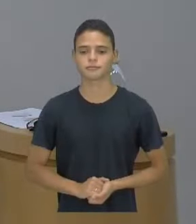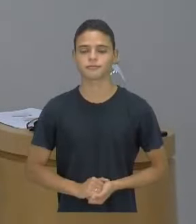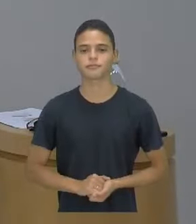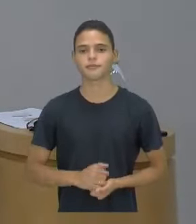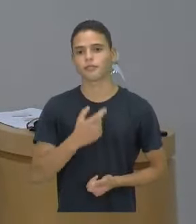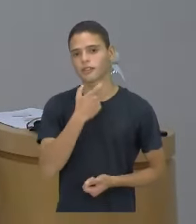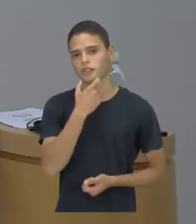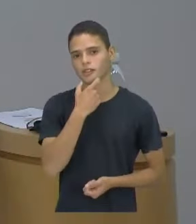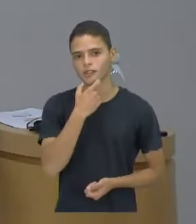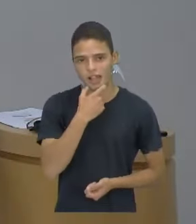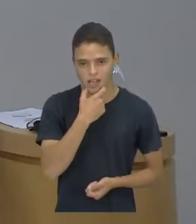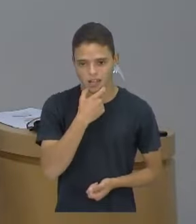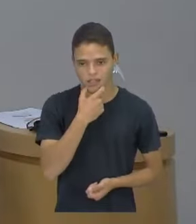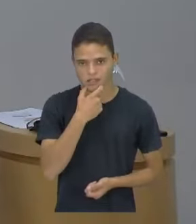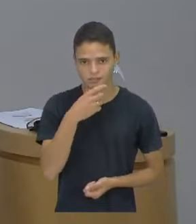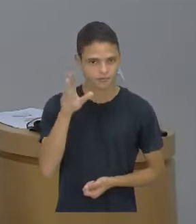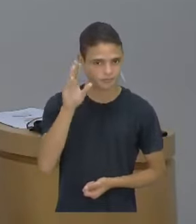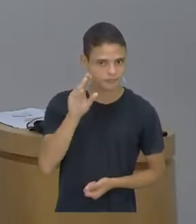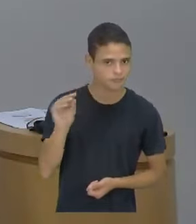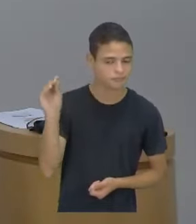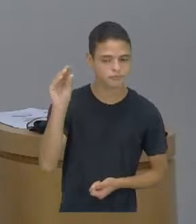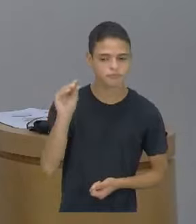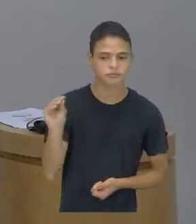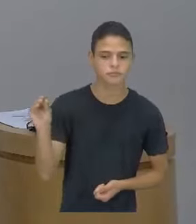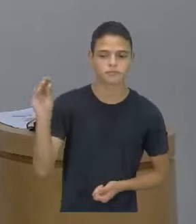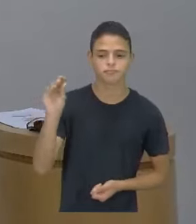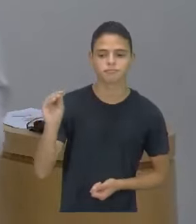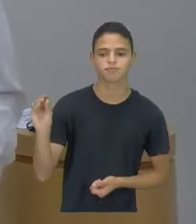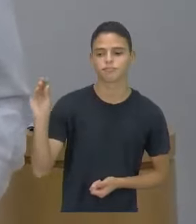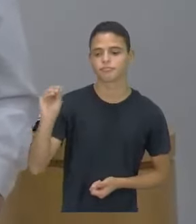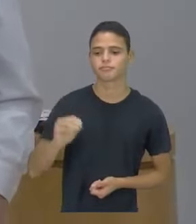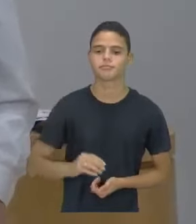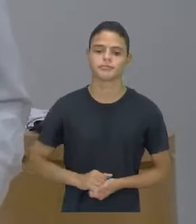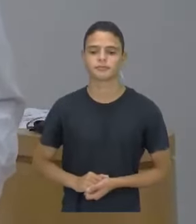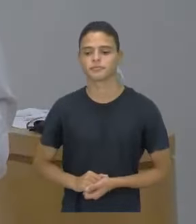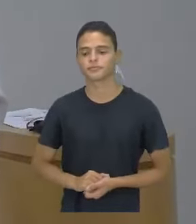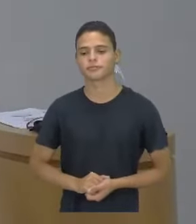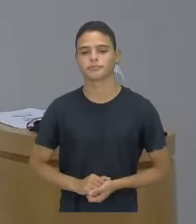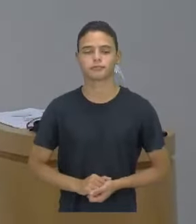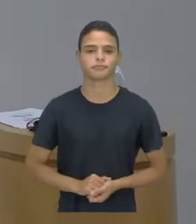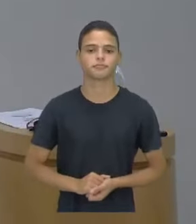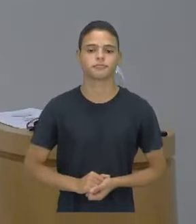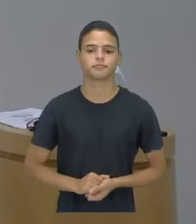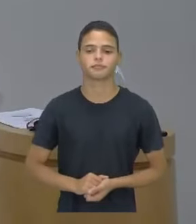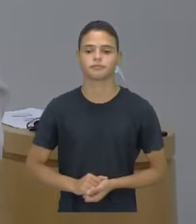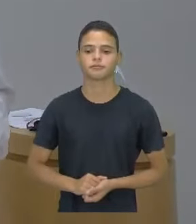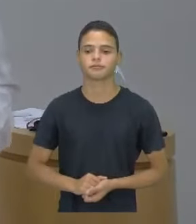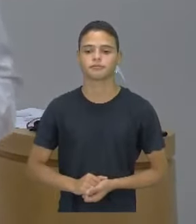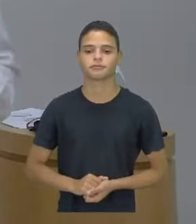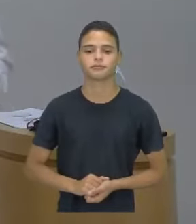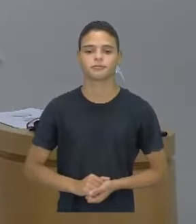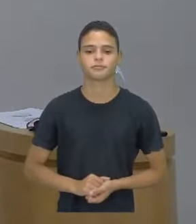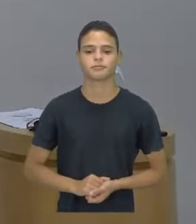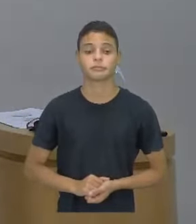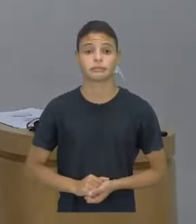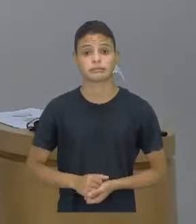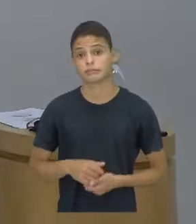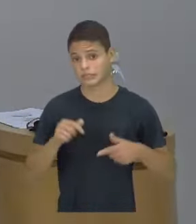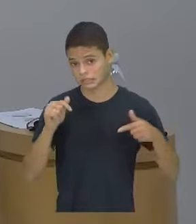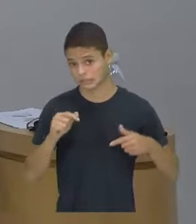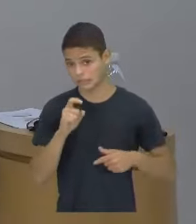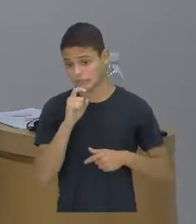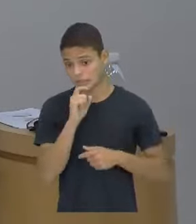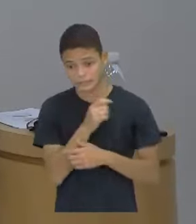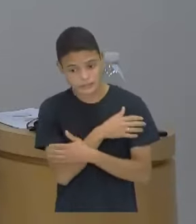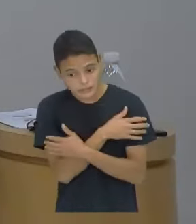6:30 in São Paulo. 14 degrees Celsius. It's a little cold and it's rainy. Né? Tá um pouco frio,